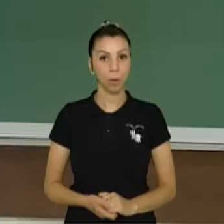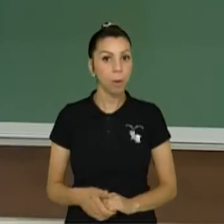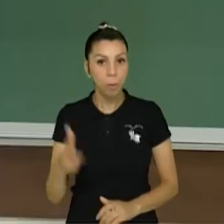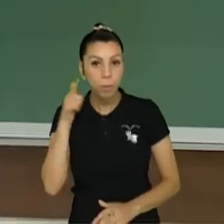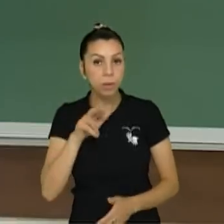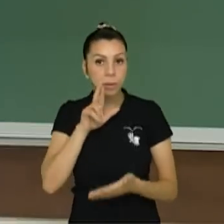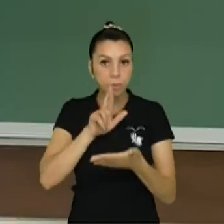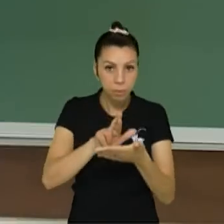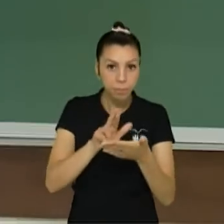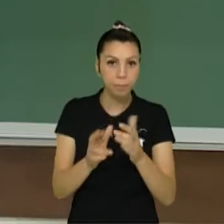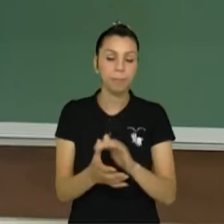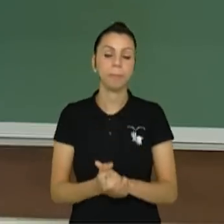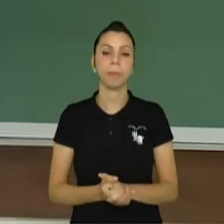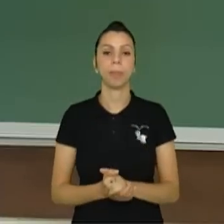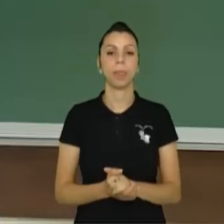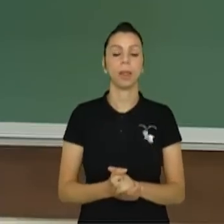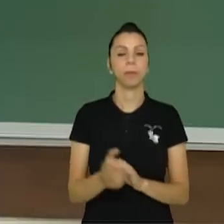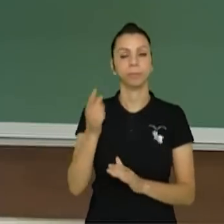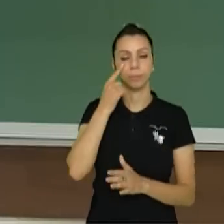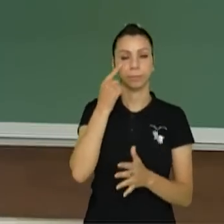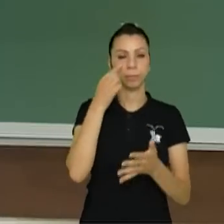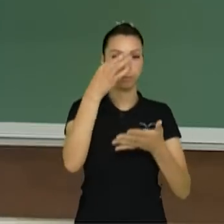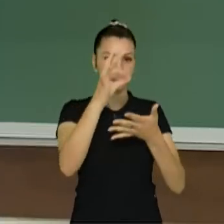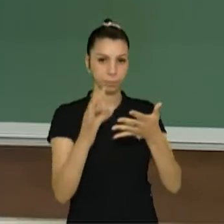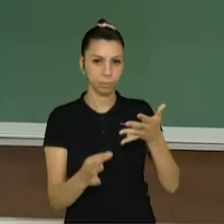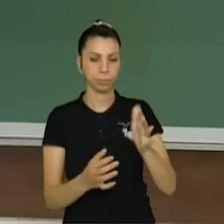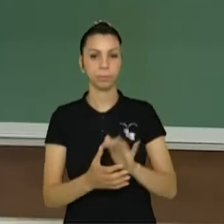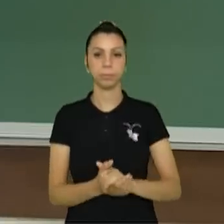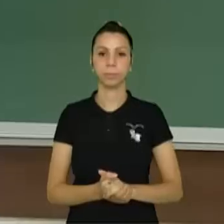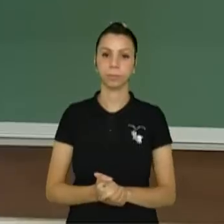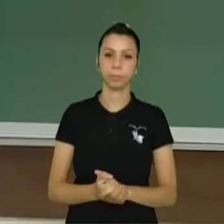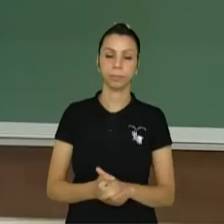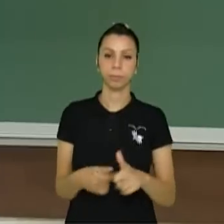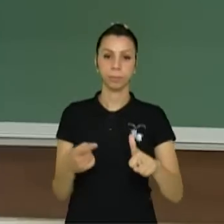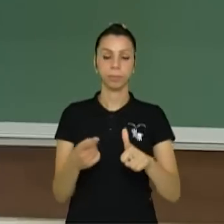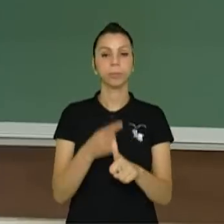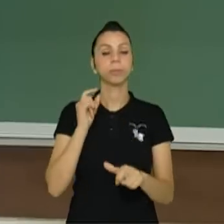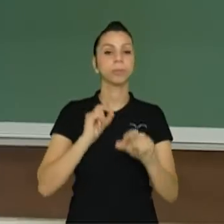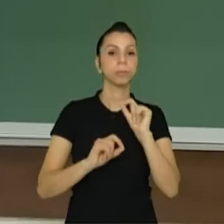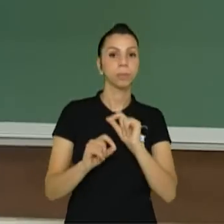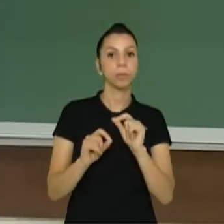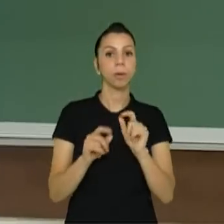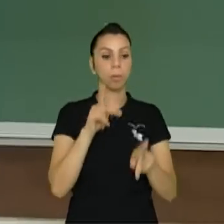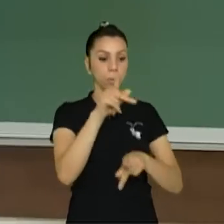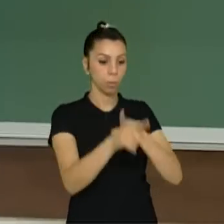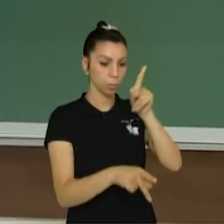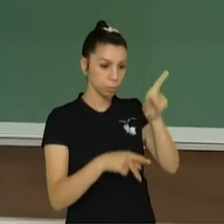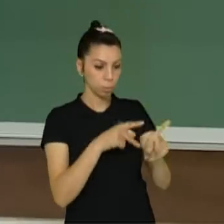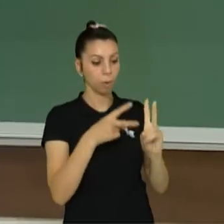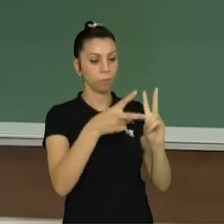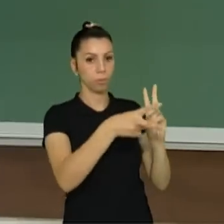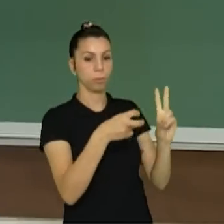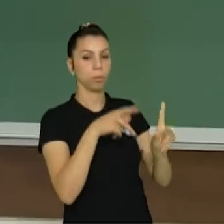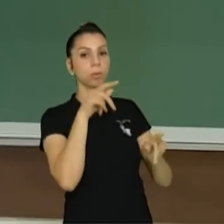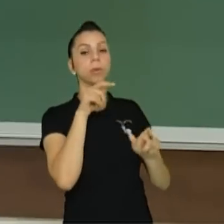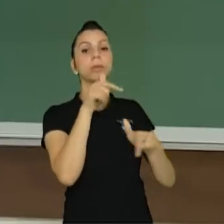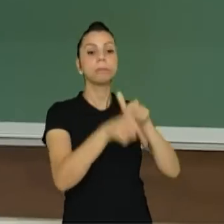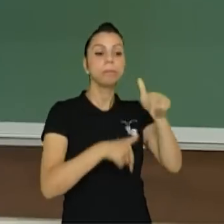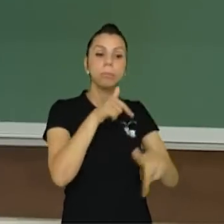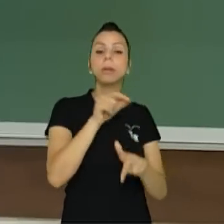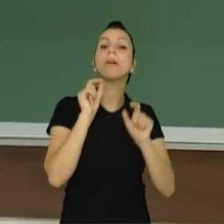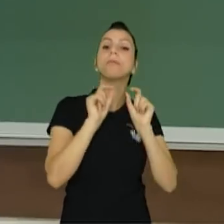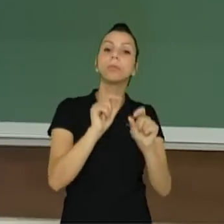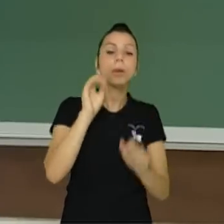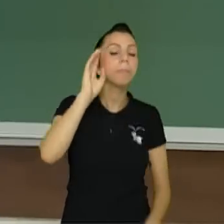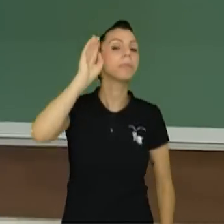Conseguiu responder? Vamos conferir. 1. Os povos indígenas trabalhavam principalmente na agricultura.